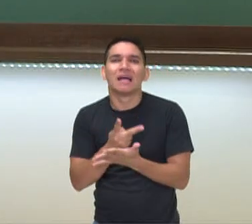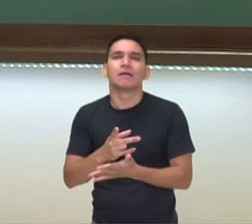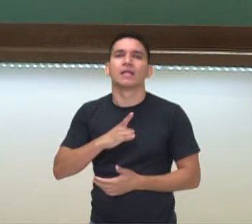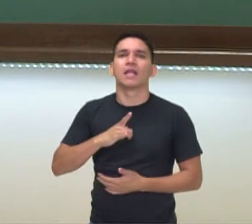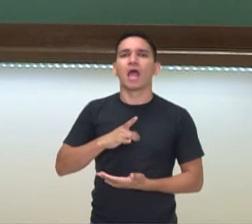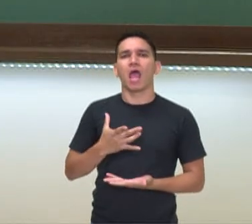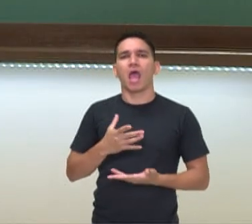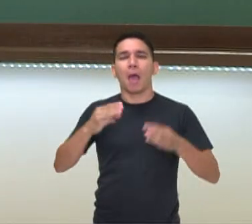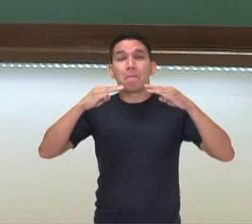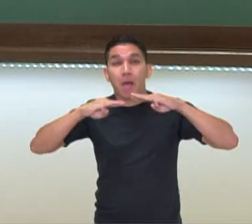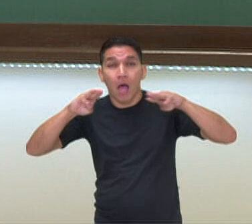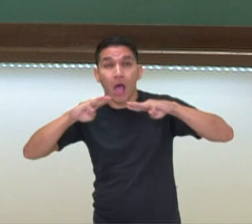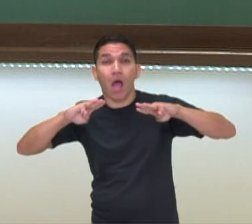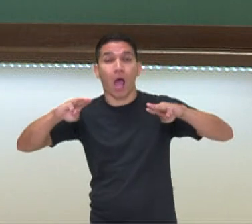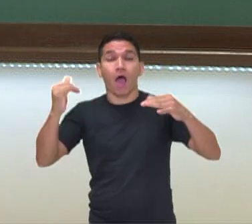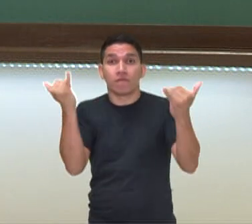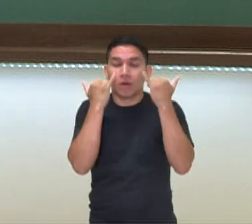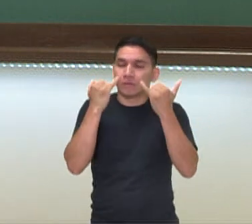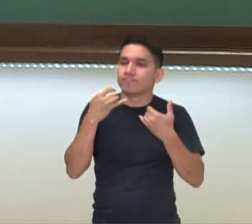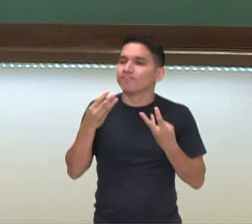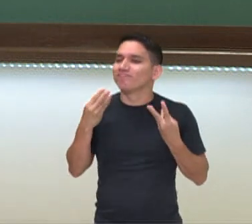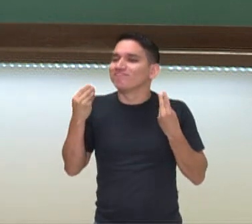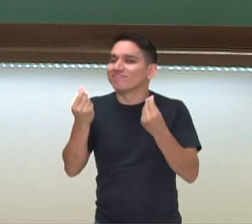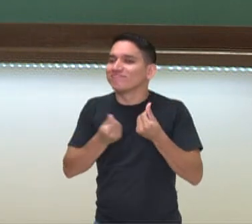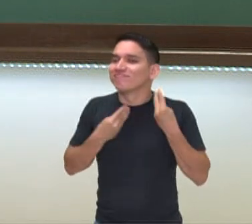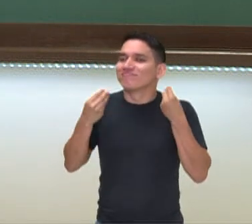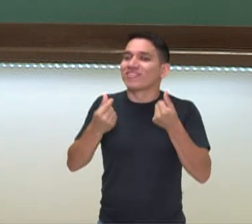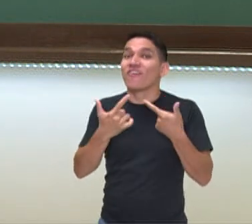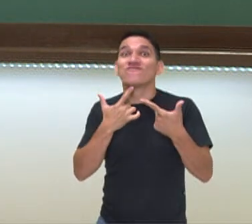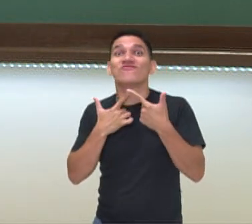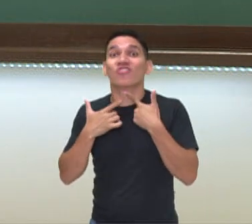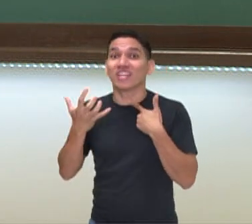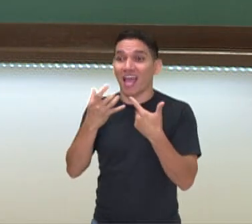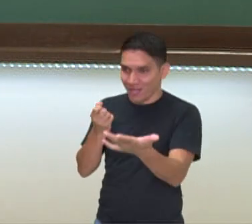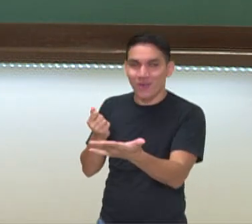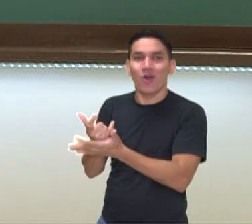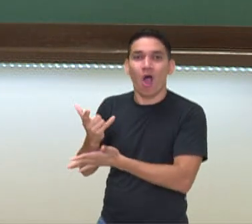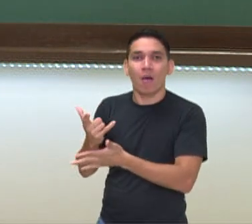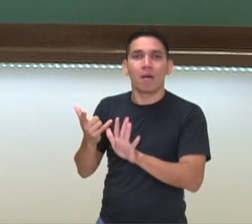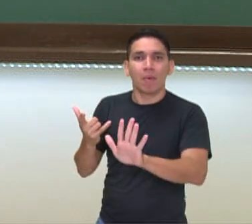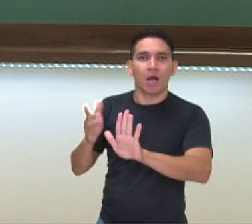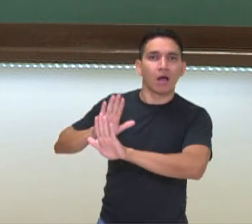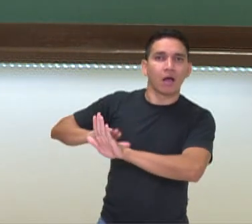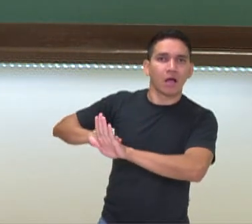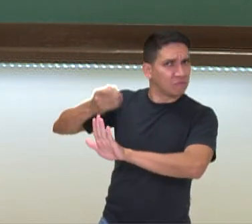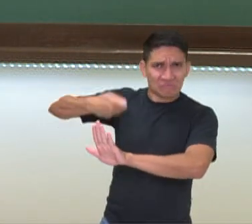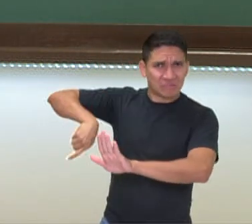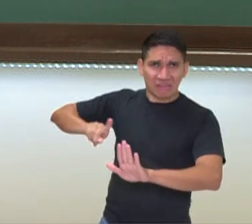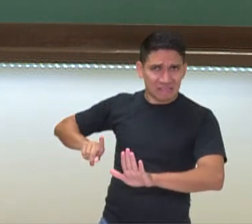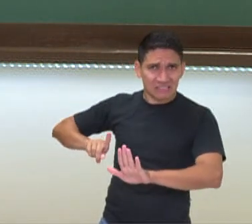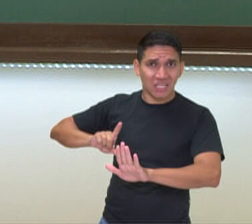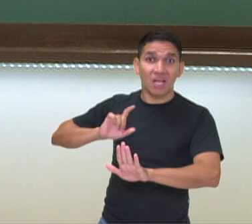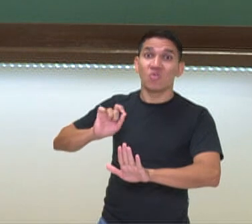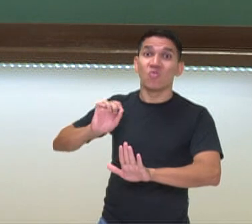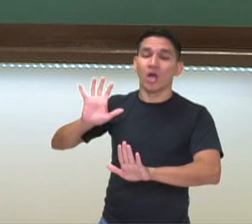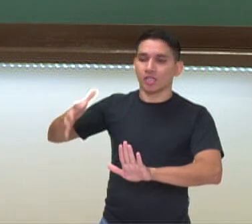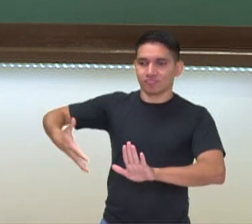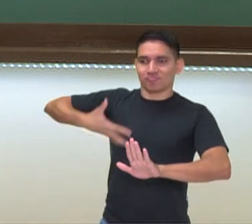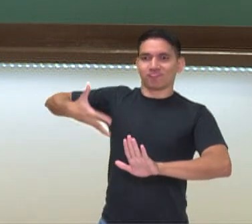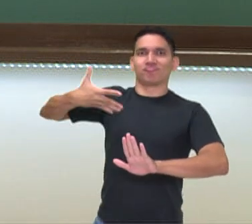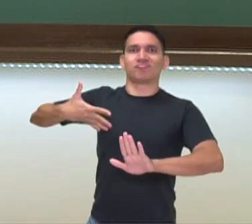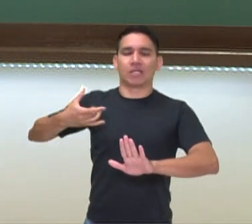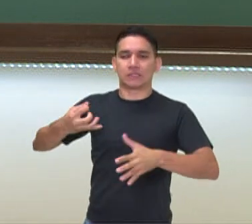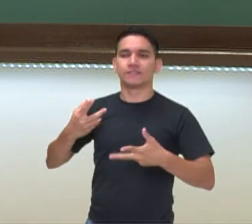anúncios publicitários e fica com vontade de adquirir certas coisas que você não tem necessidade, você está tendo instigado